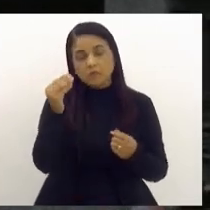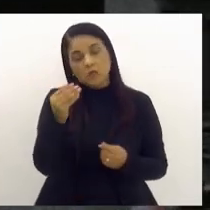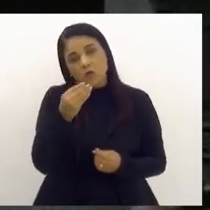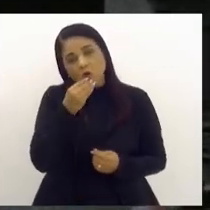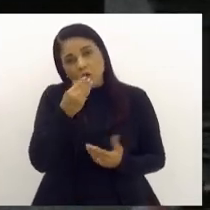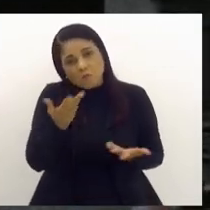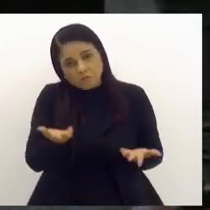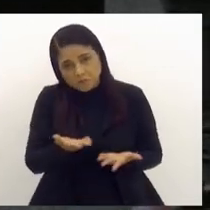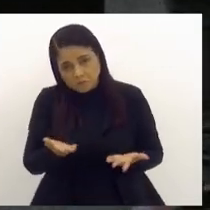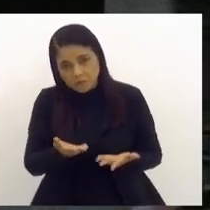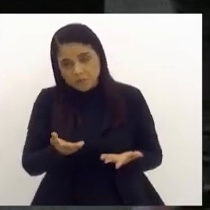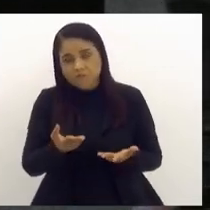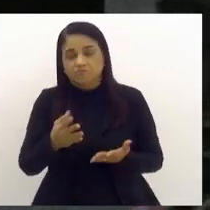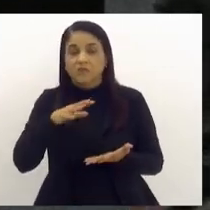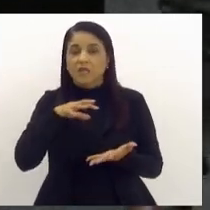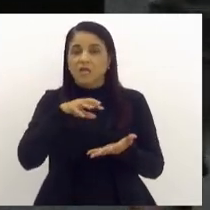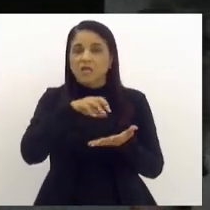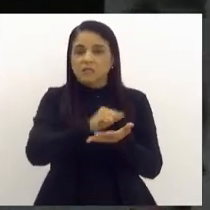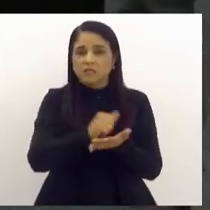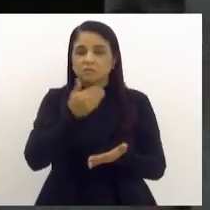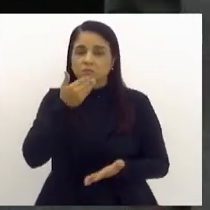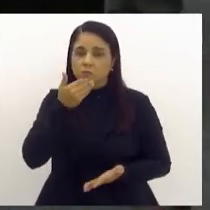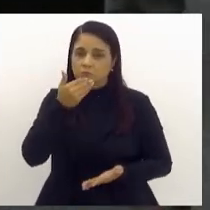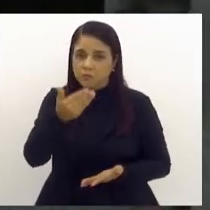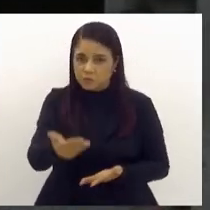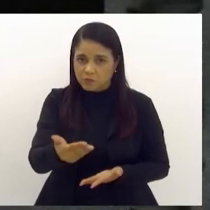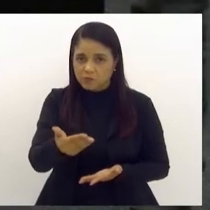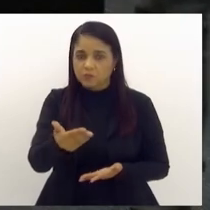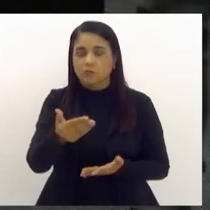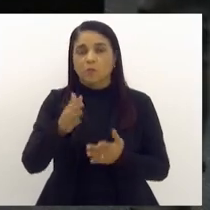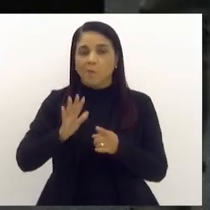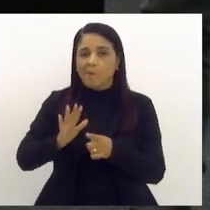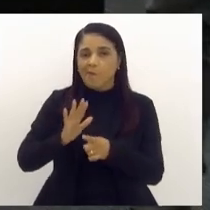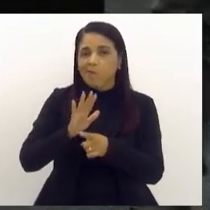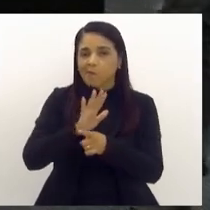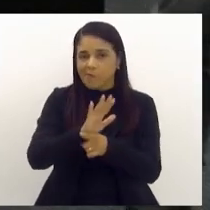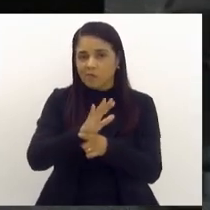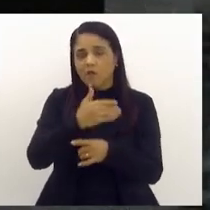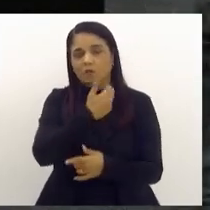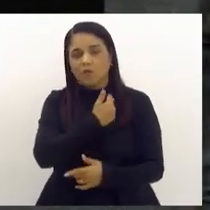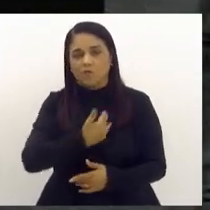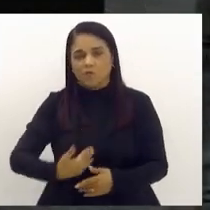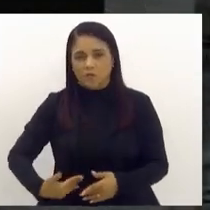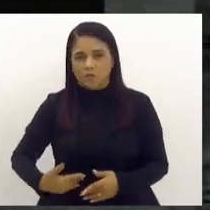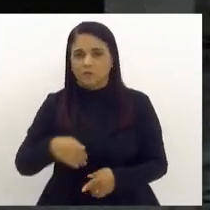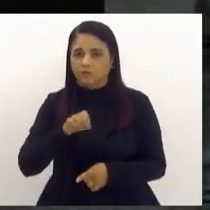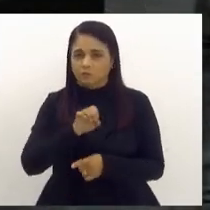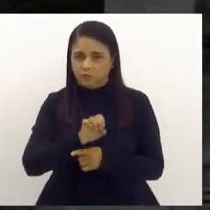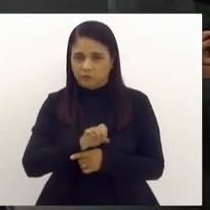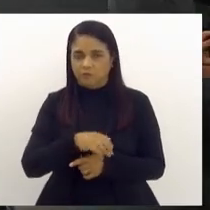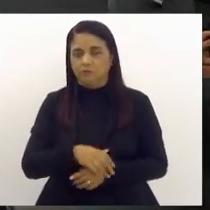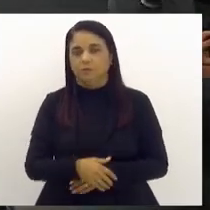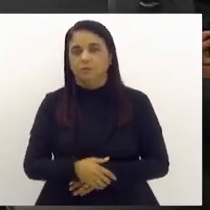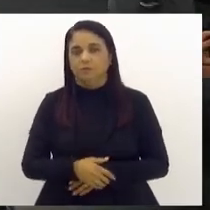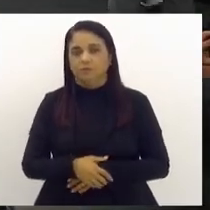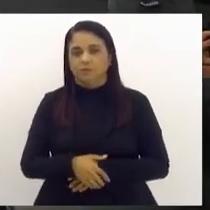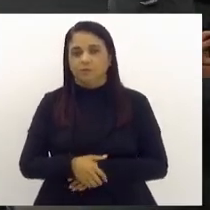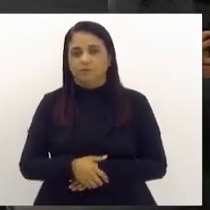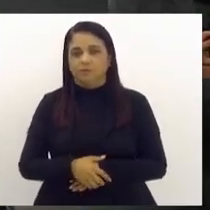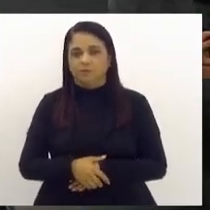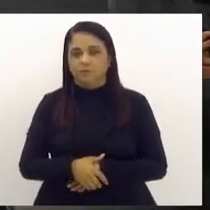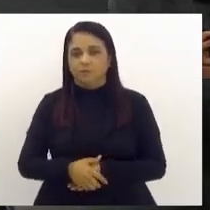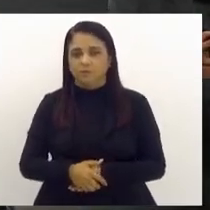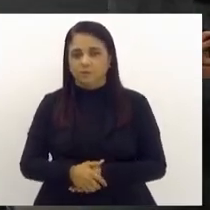oportuno, fica aqui registrada a minha solicitação para contribuir com o governo do Estado.